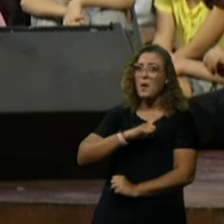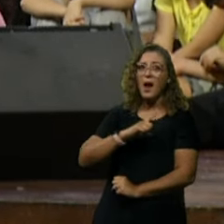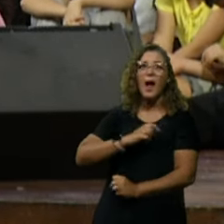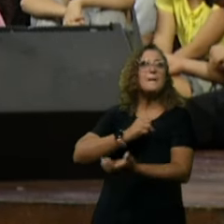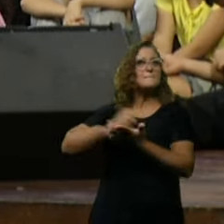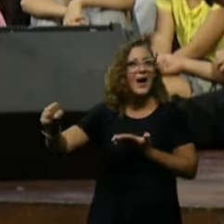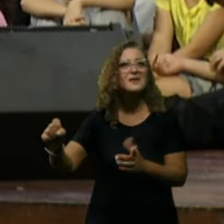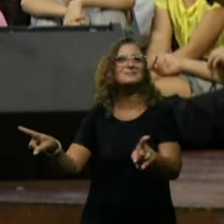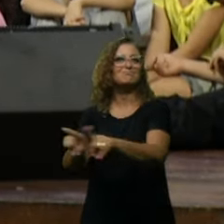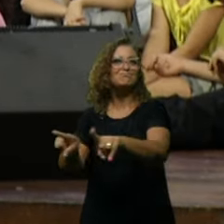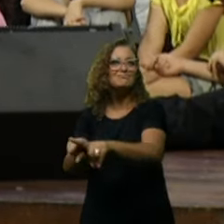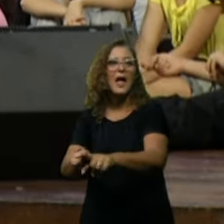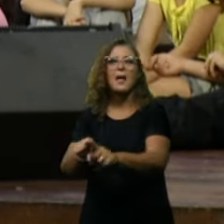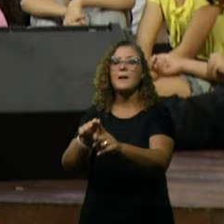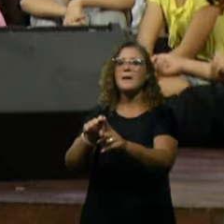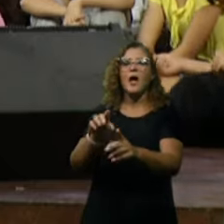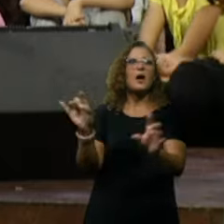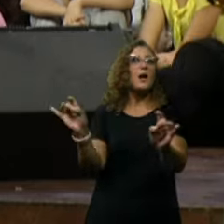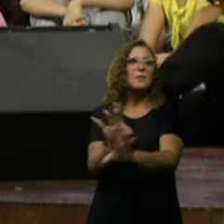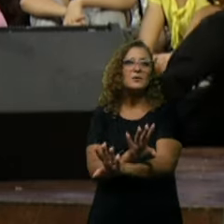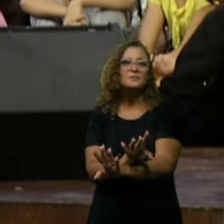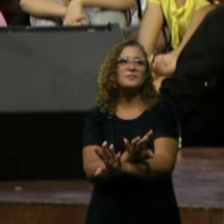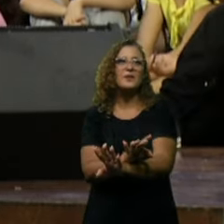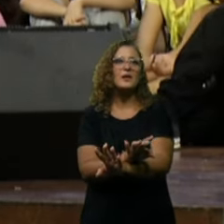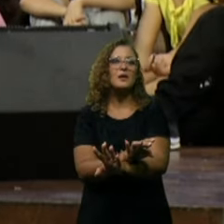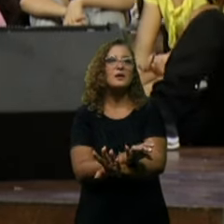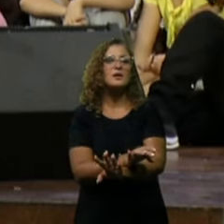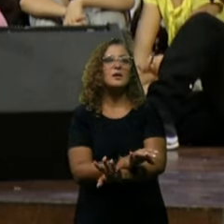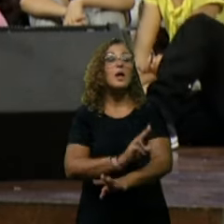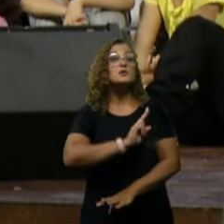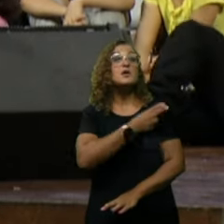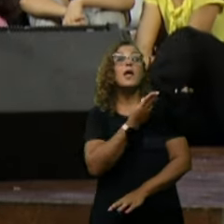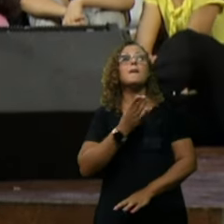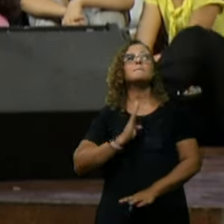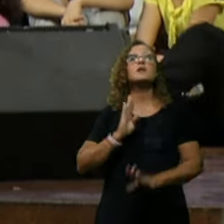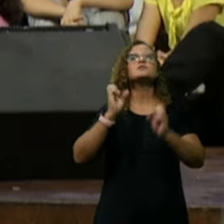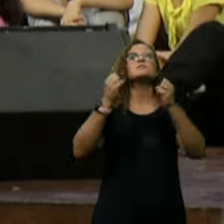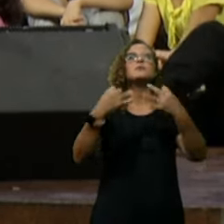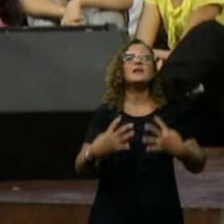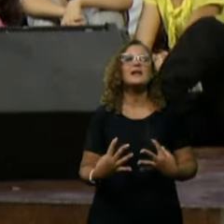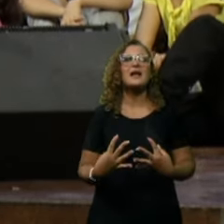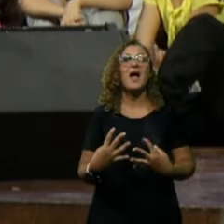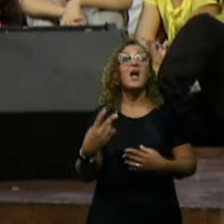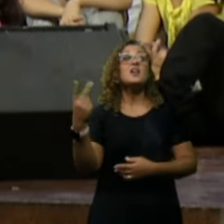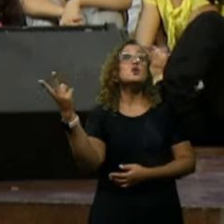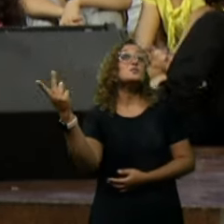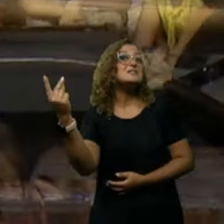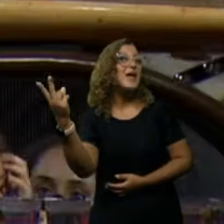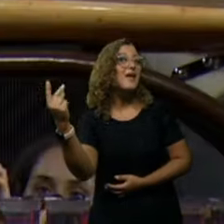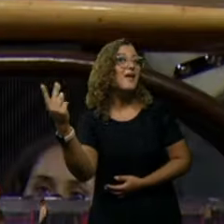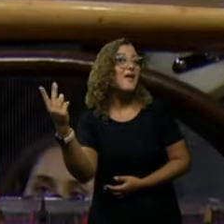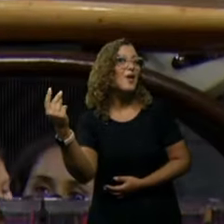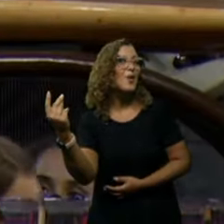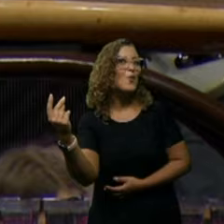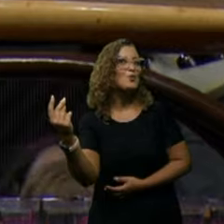passa passa passa só que com toda 14 Abril fazendo mais um segundo o segundo não passa